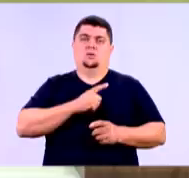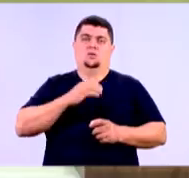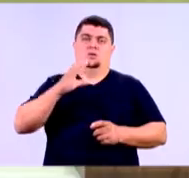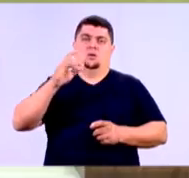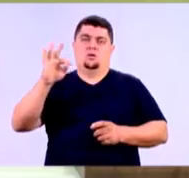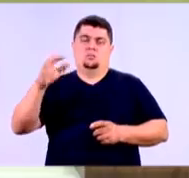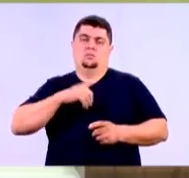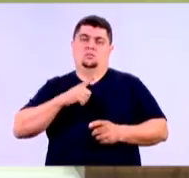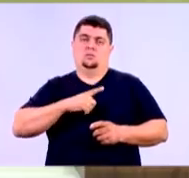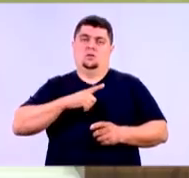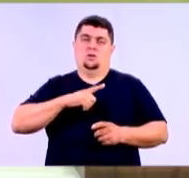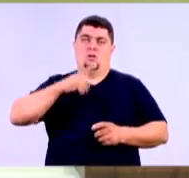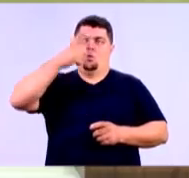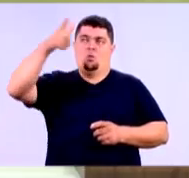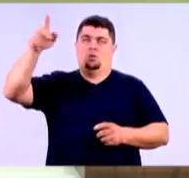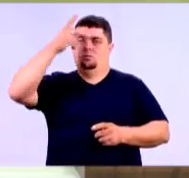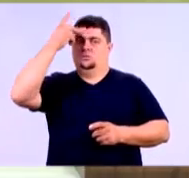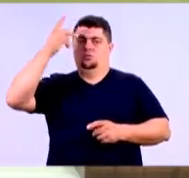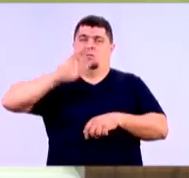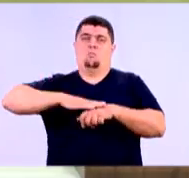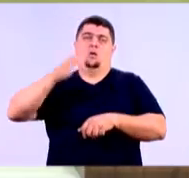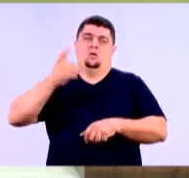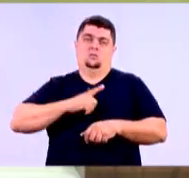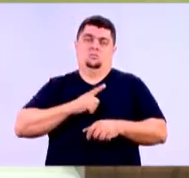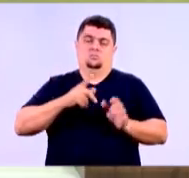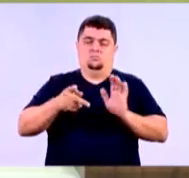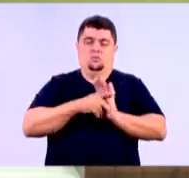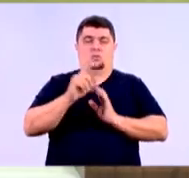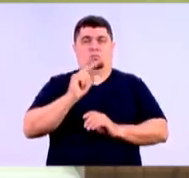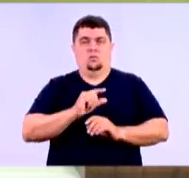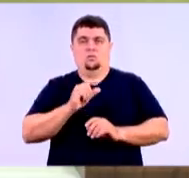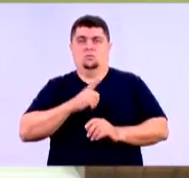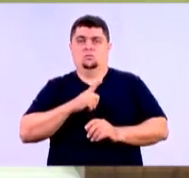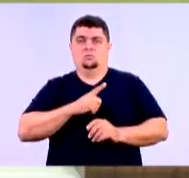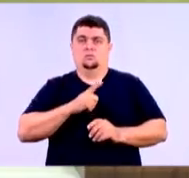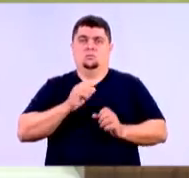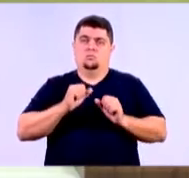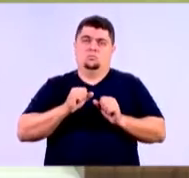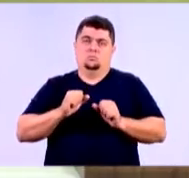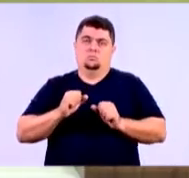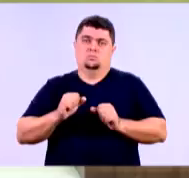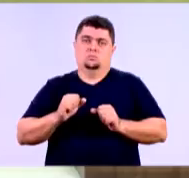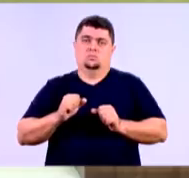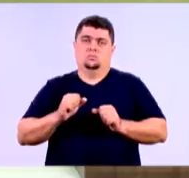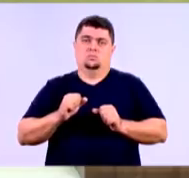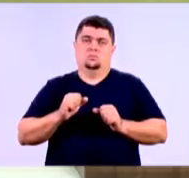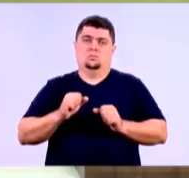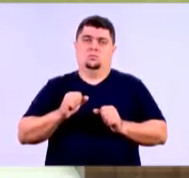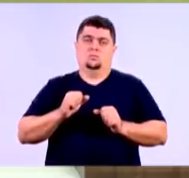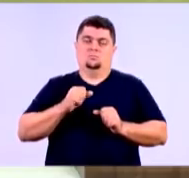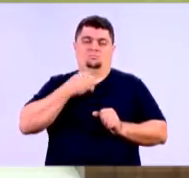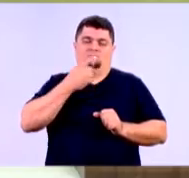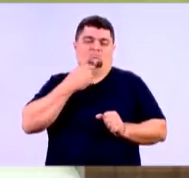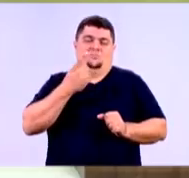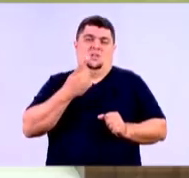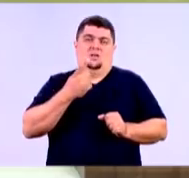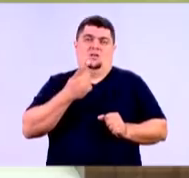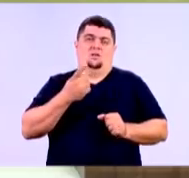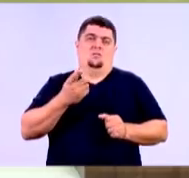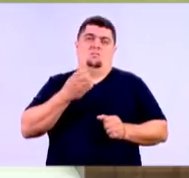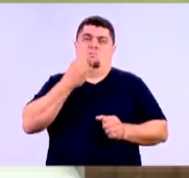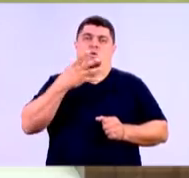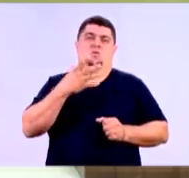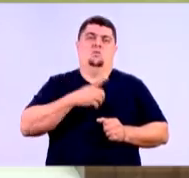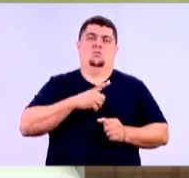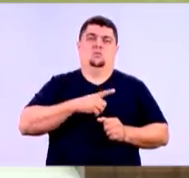é maior do que o patrimônio próprio. Então, ela pode estar numa situação onde não compensa, que nem nós vimos que ela